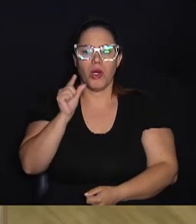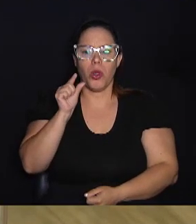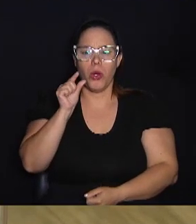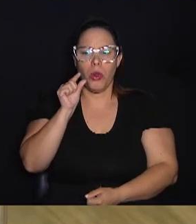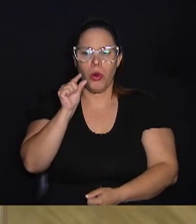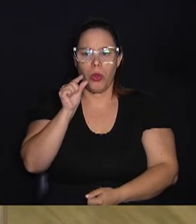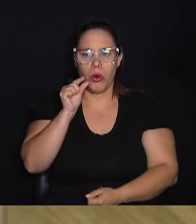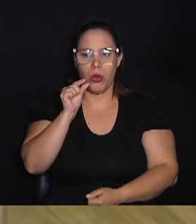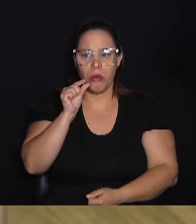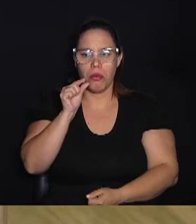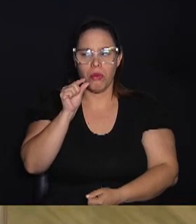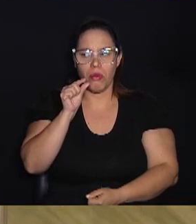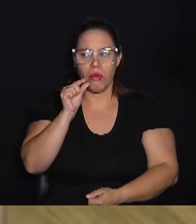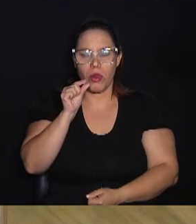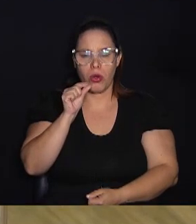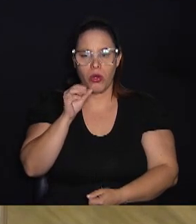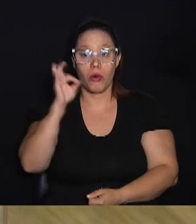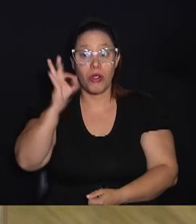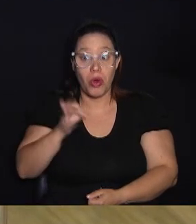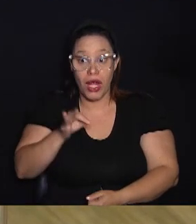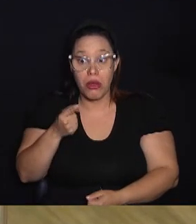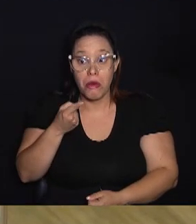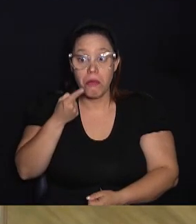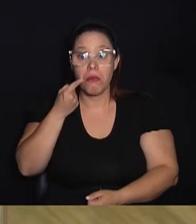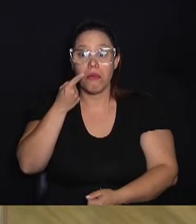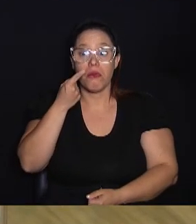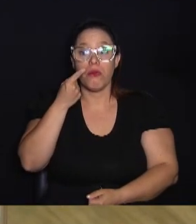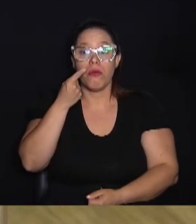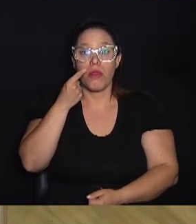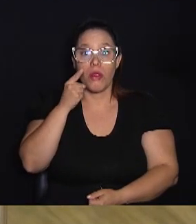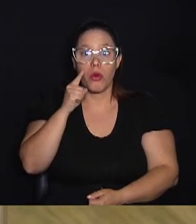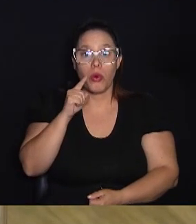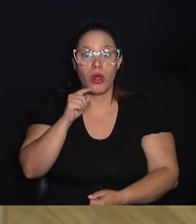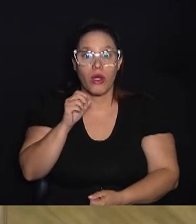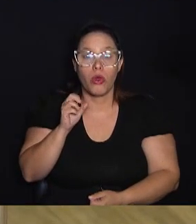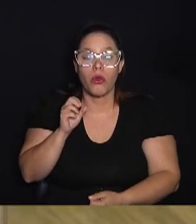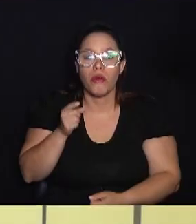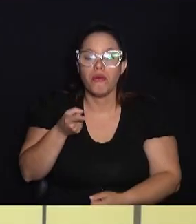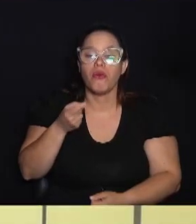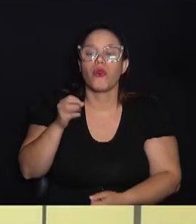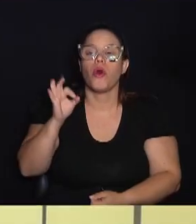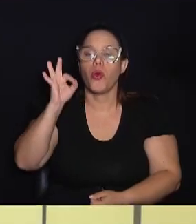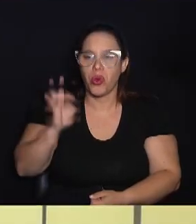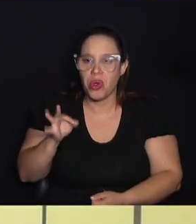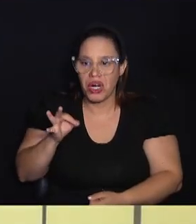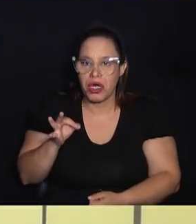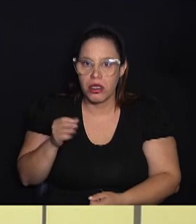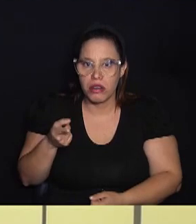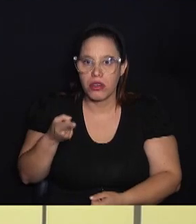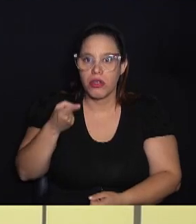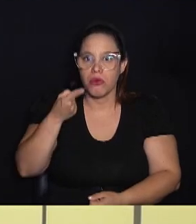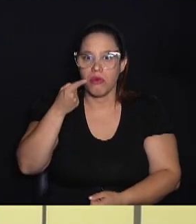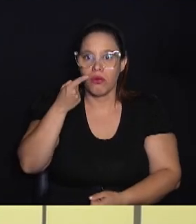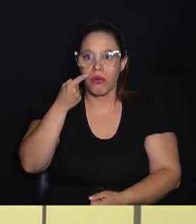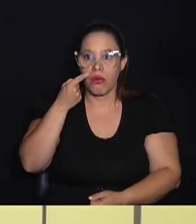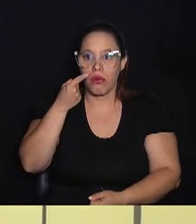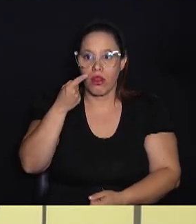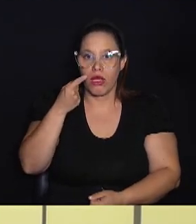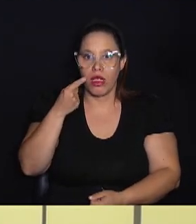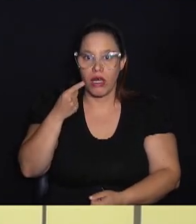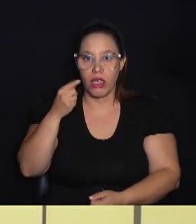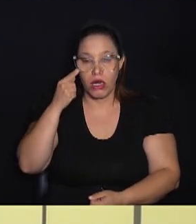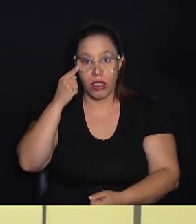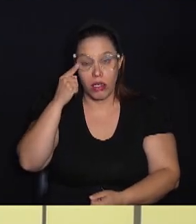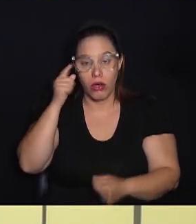a respiração como é correto respirar o correto né o correto se respirar é é para